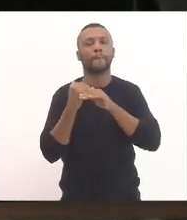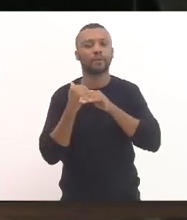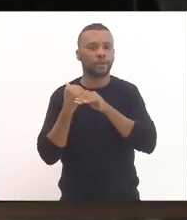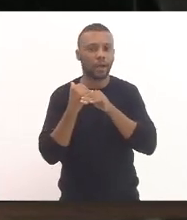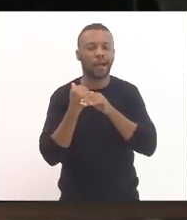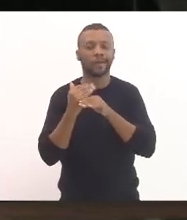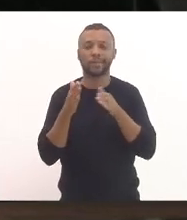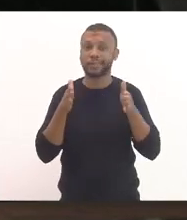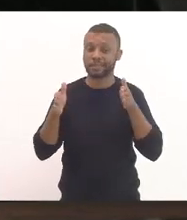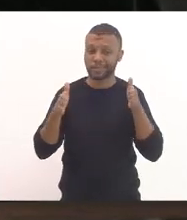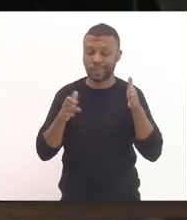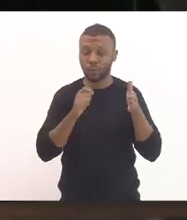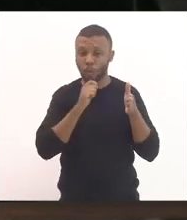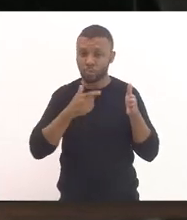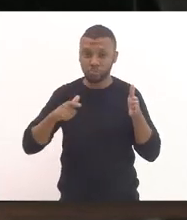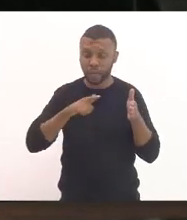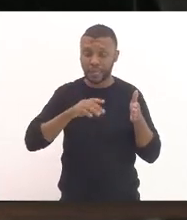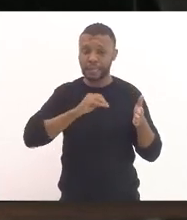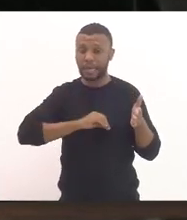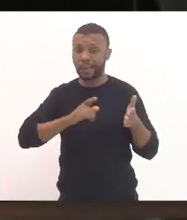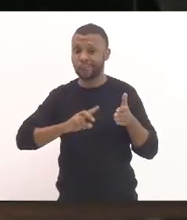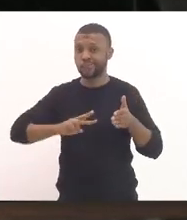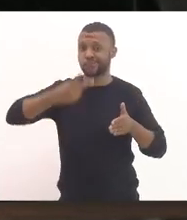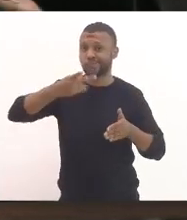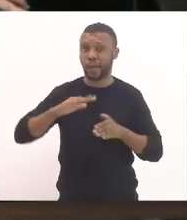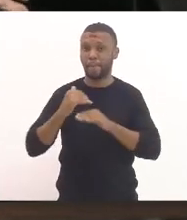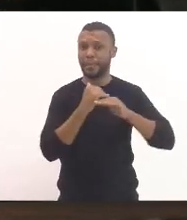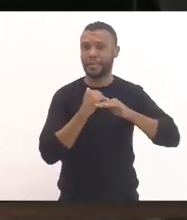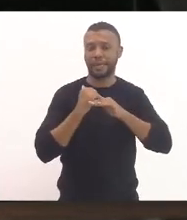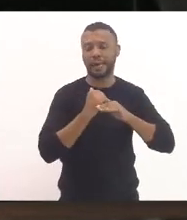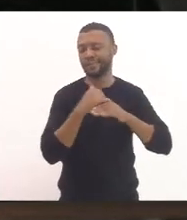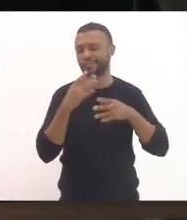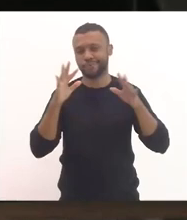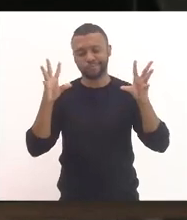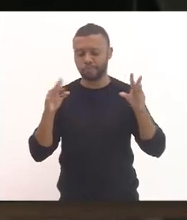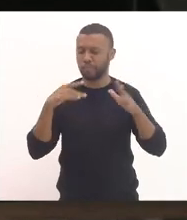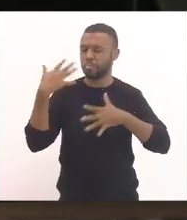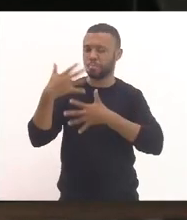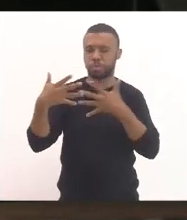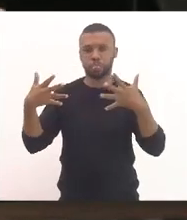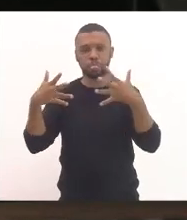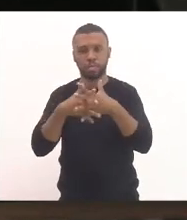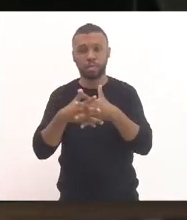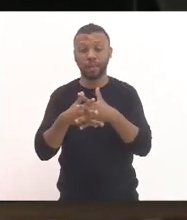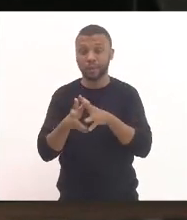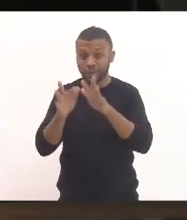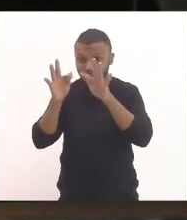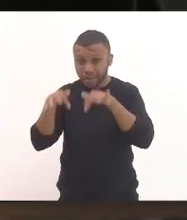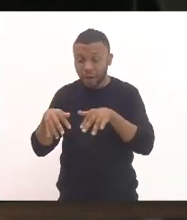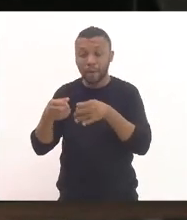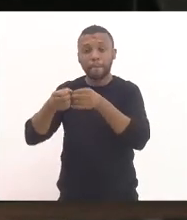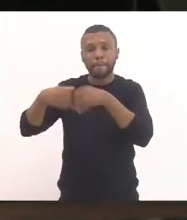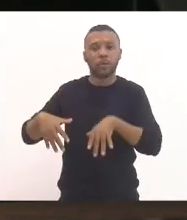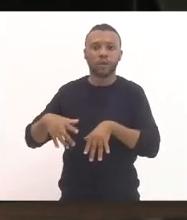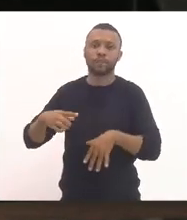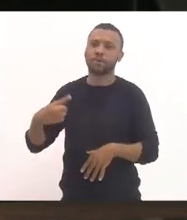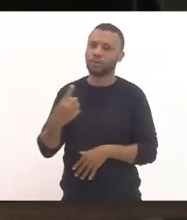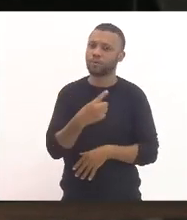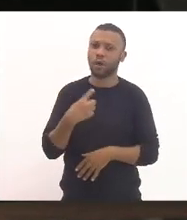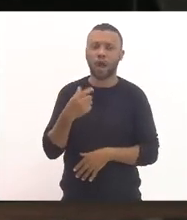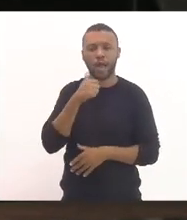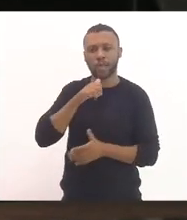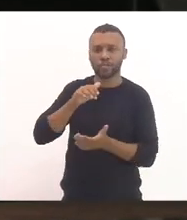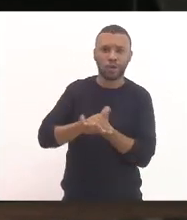2004/2017 não tem qualidade 2017 em diante não tem então enfim é uma confusão e quem acaba ficando de Fora somos nós